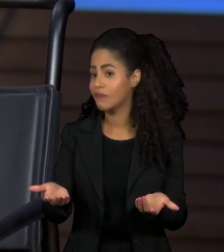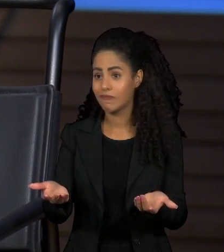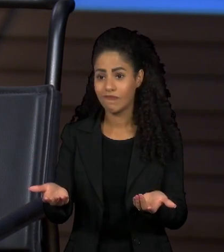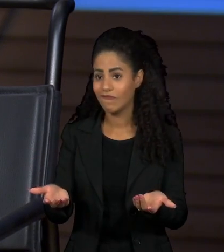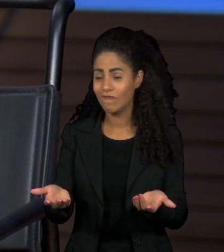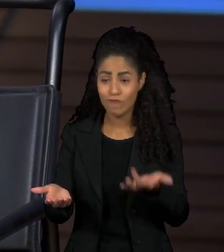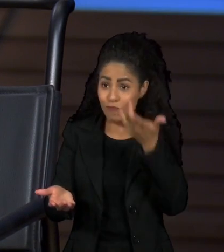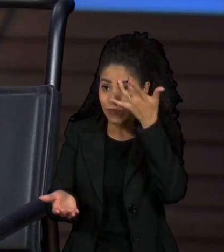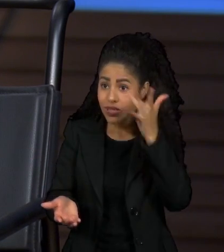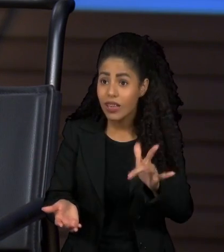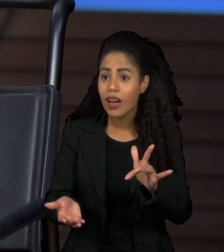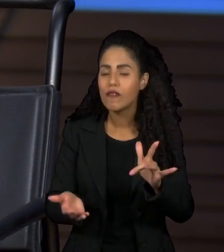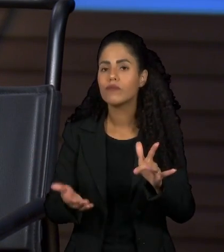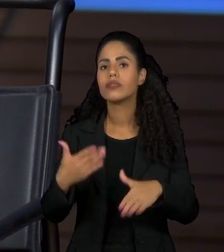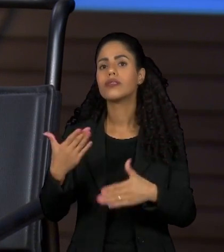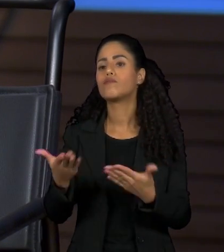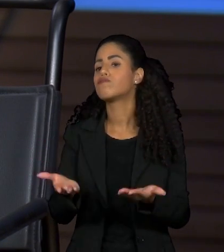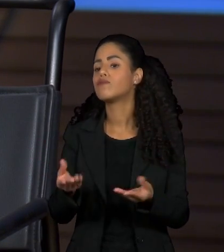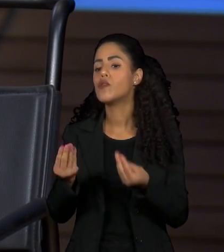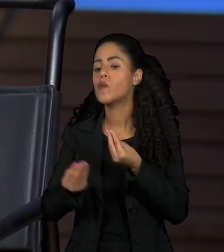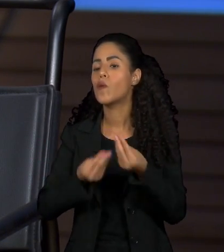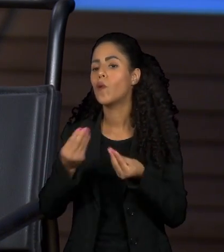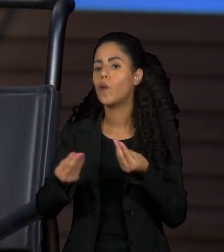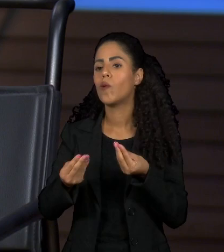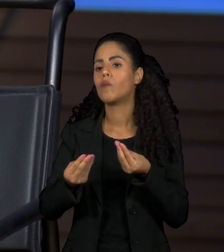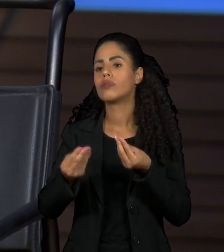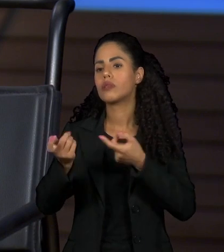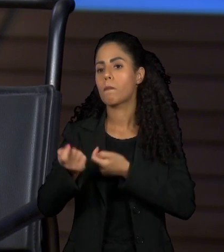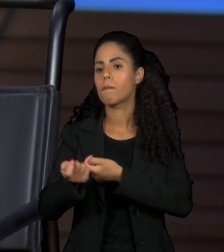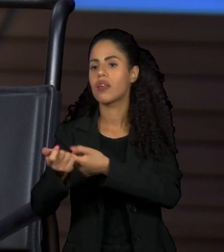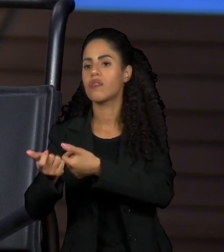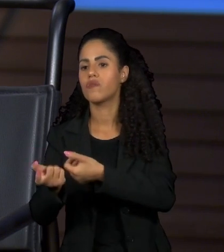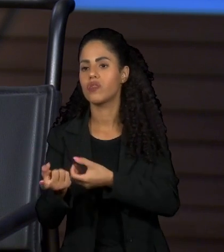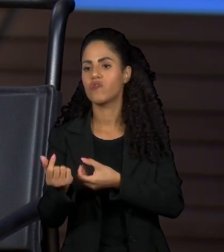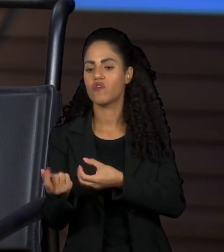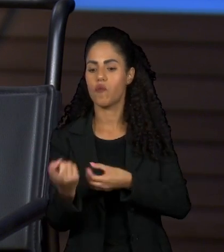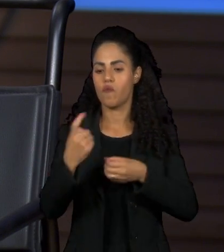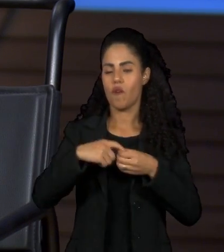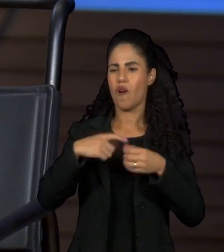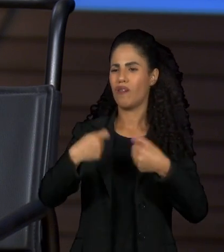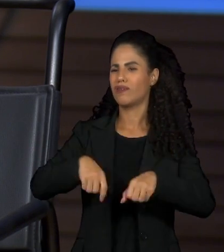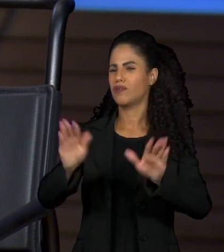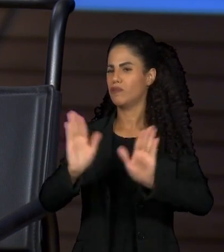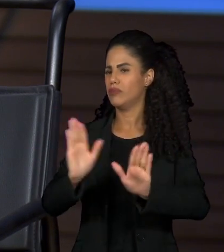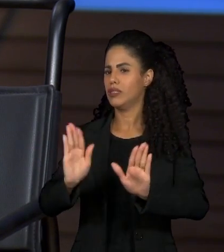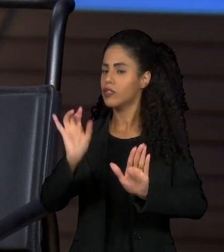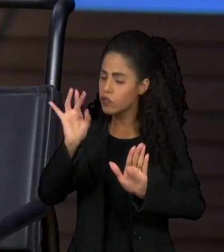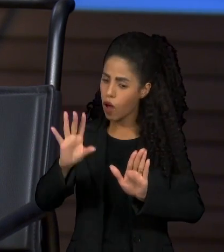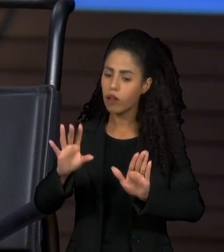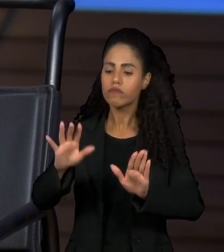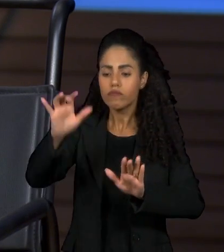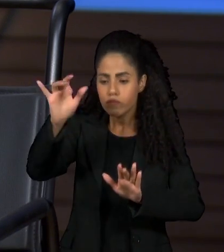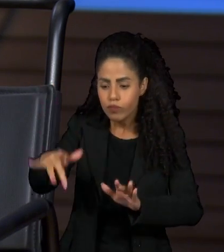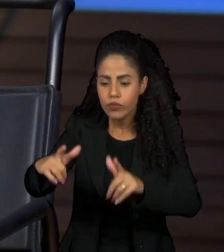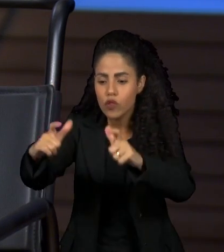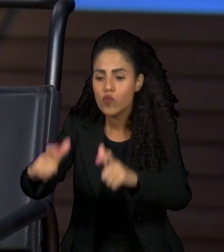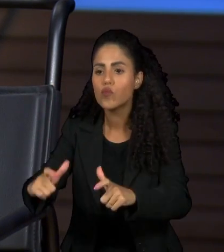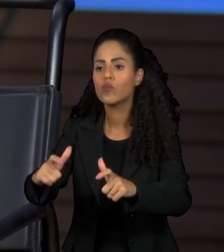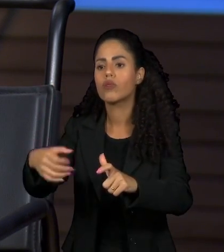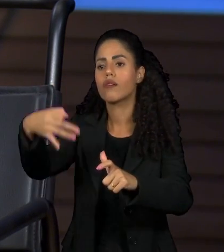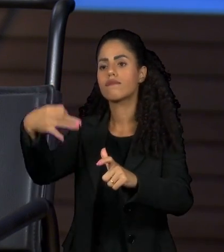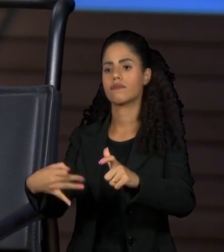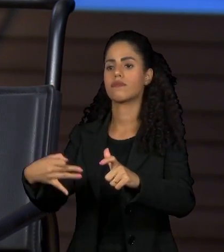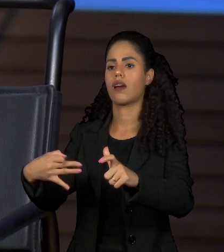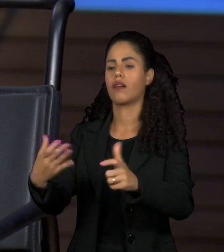vezes, não precisa nem ter algum benefício financeiro de alguma coisa, simplesmente descartar da forma correta, e quando ele chega